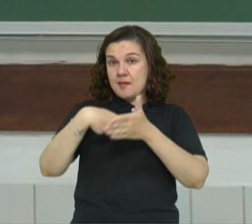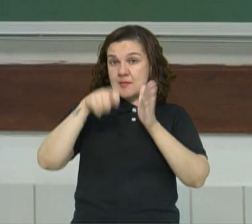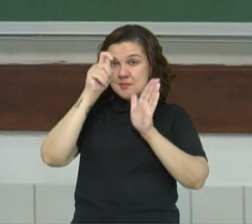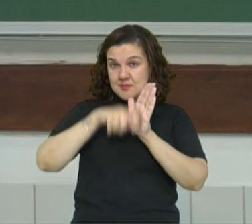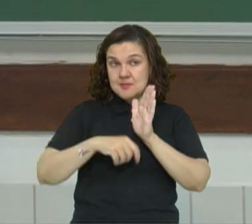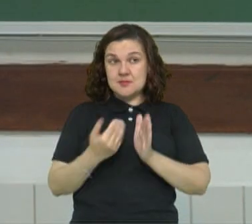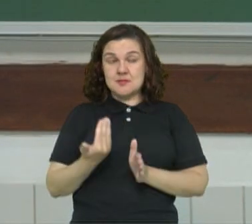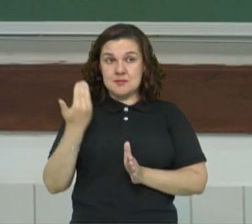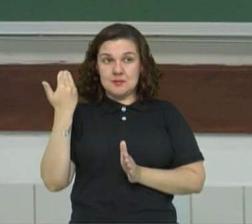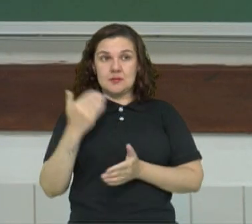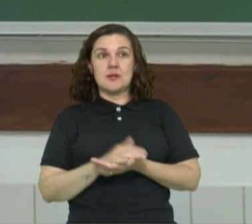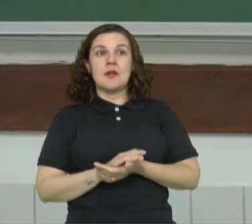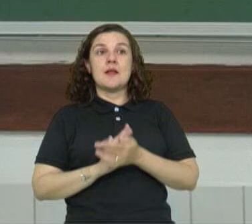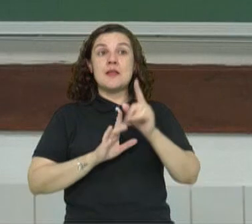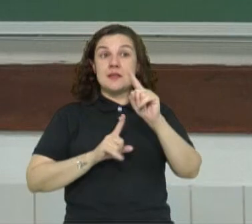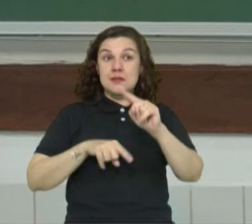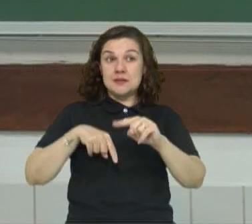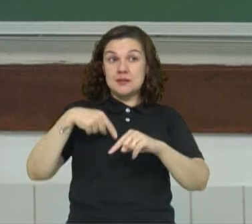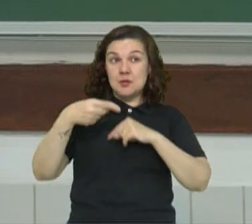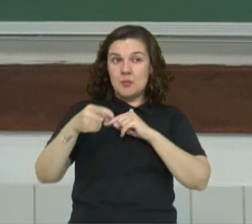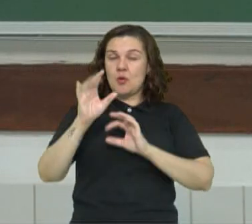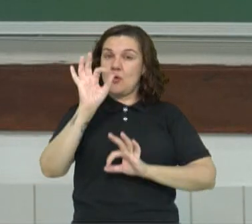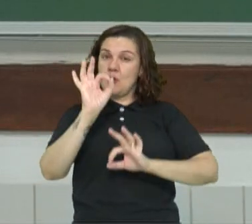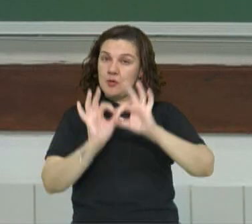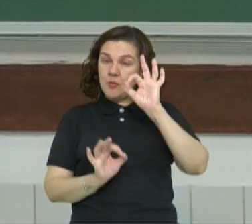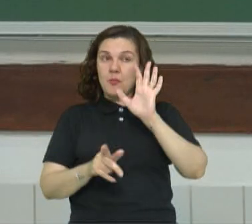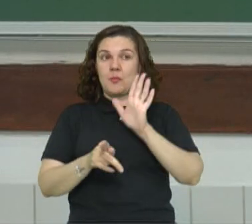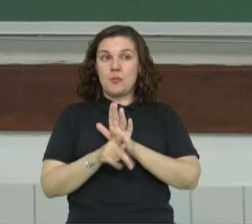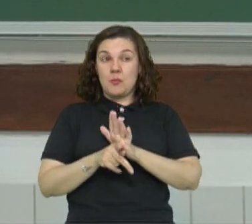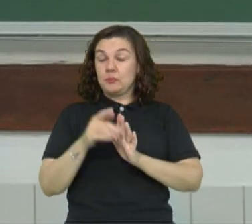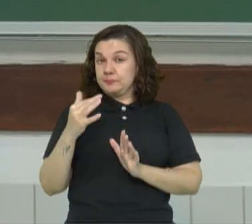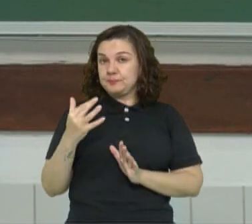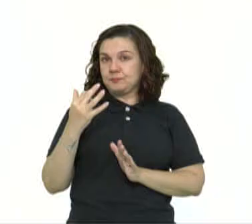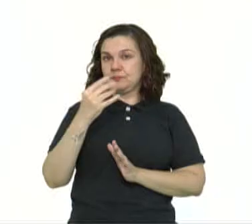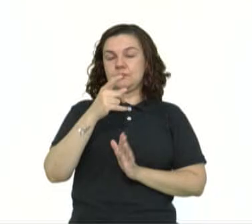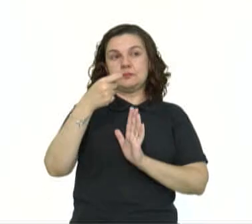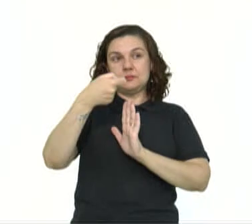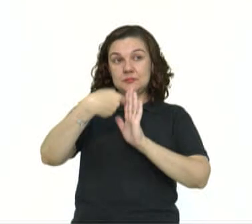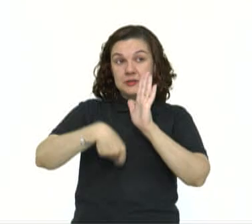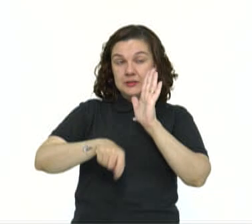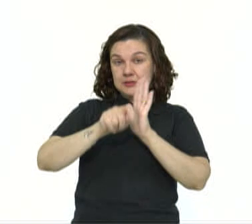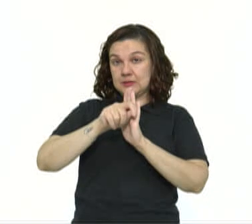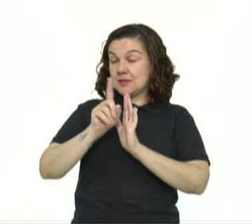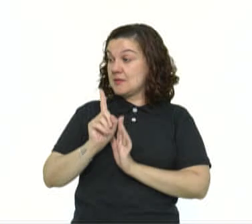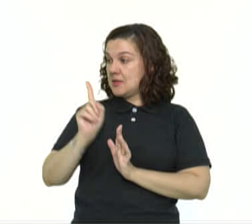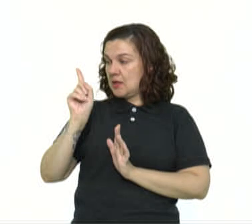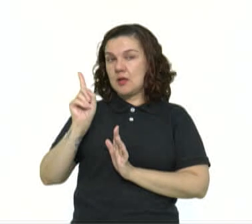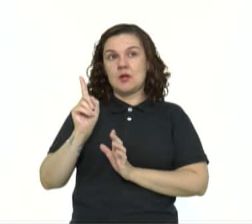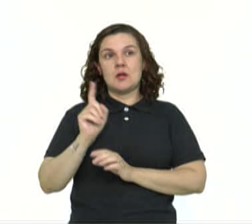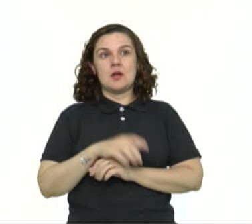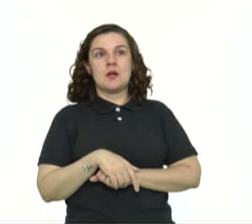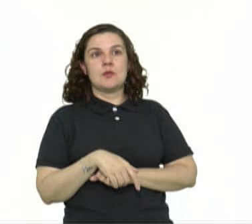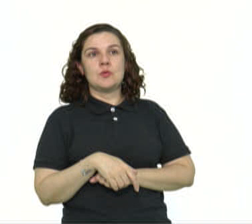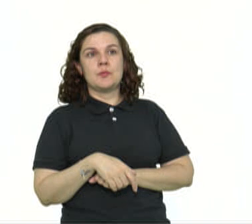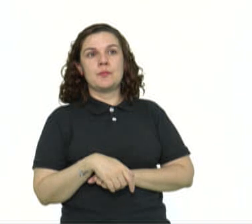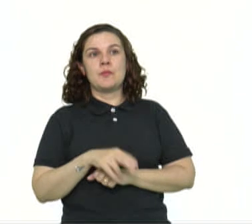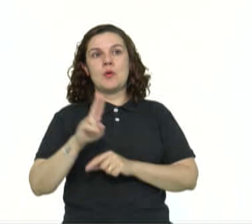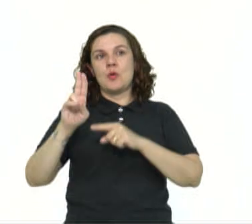escrita. Depois nós temos um sistema de escrita também que eles utilizavam como